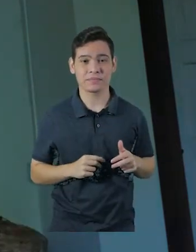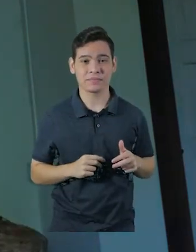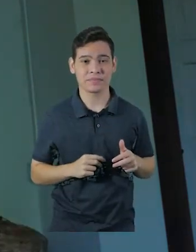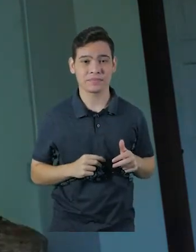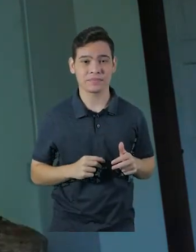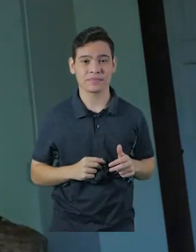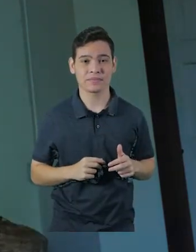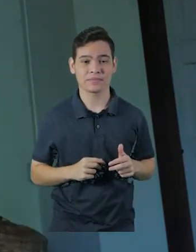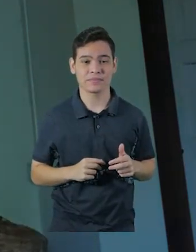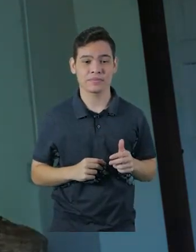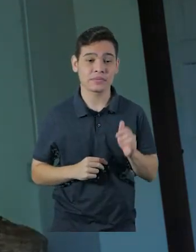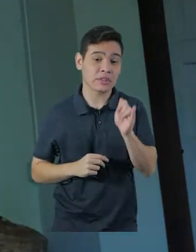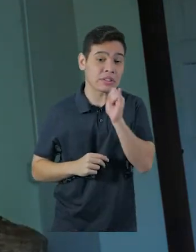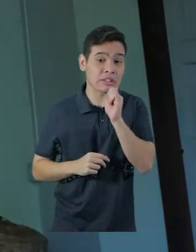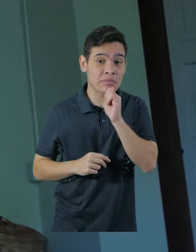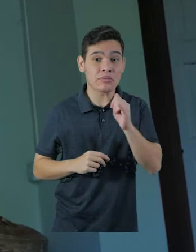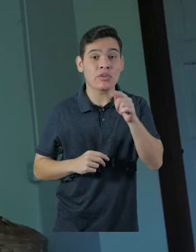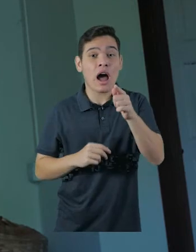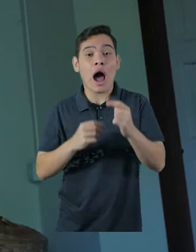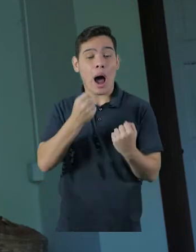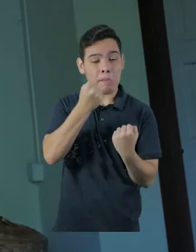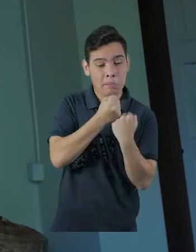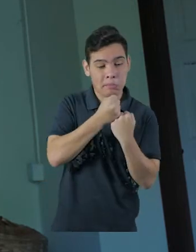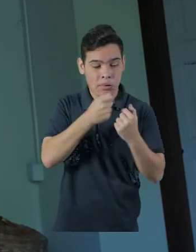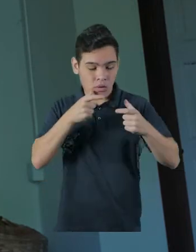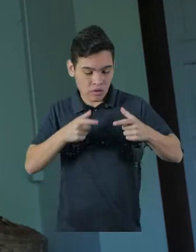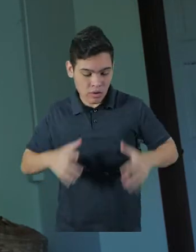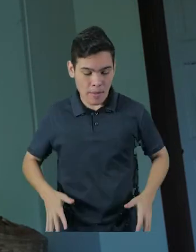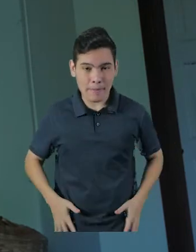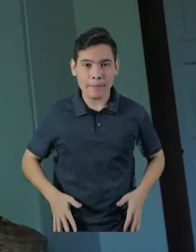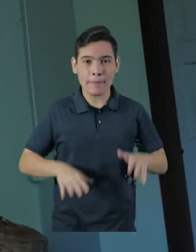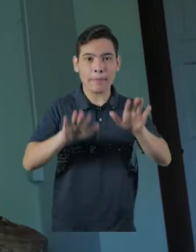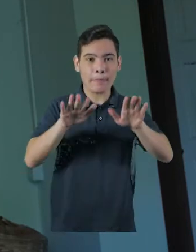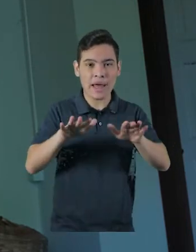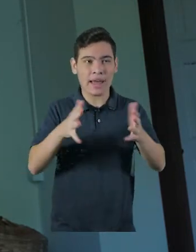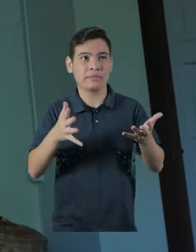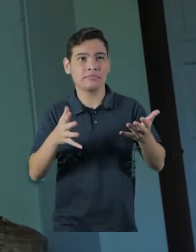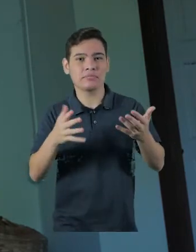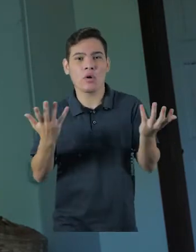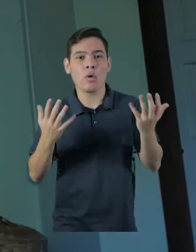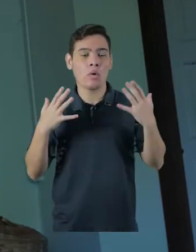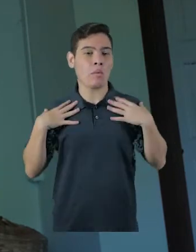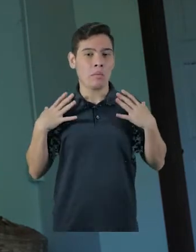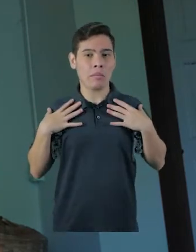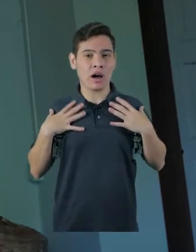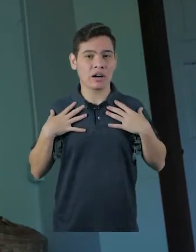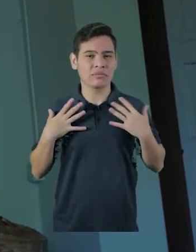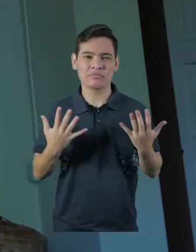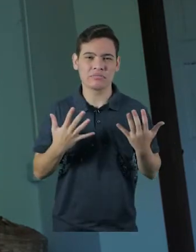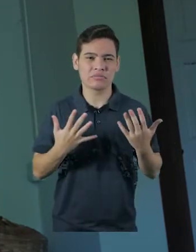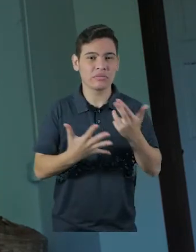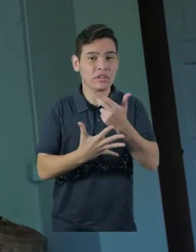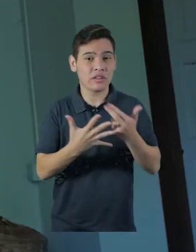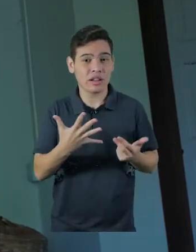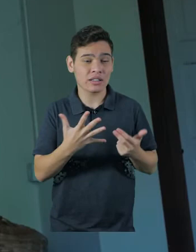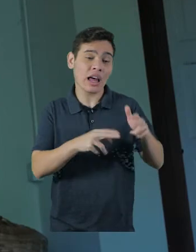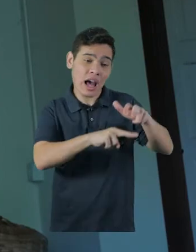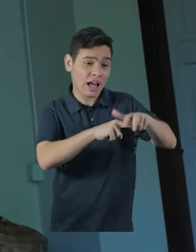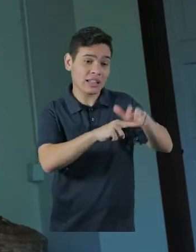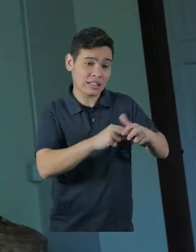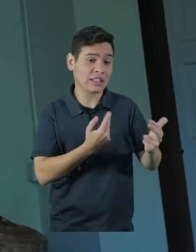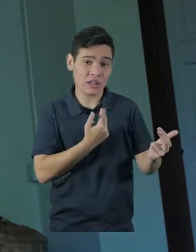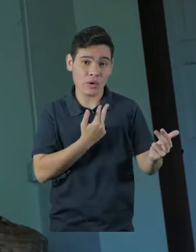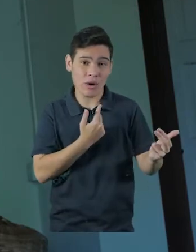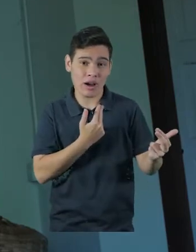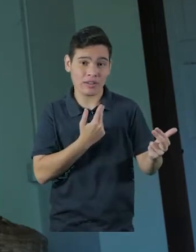os nossos apoios, essa nossa fisicalidade dialogando com a da cadeira, com a estrutura